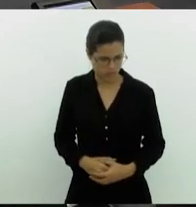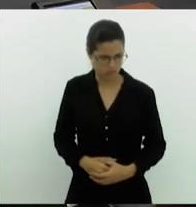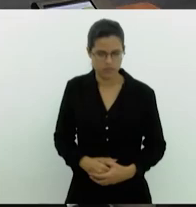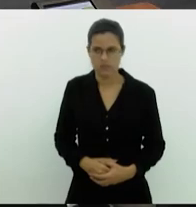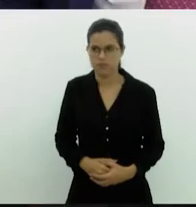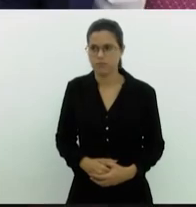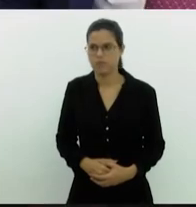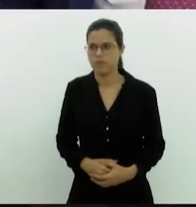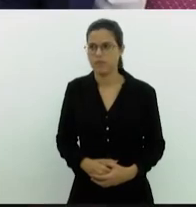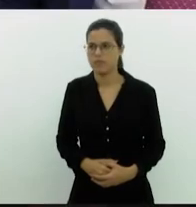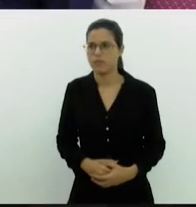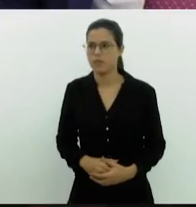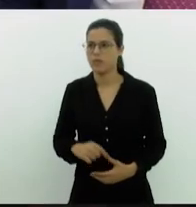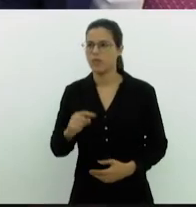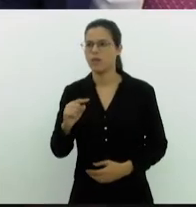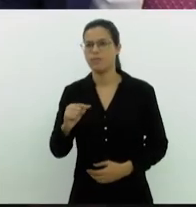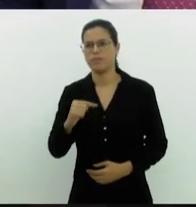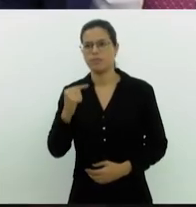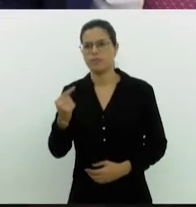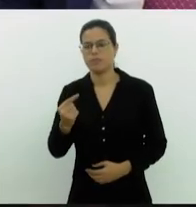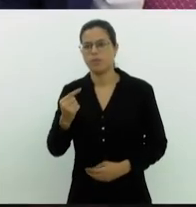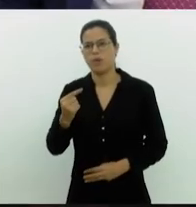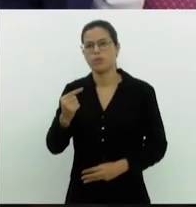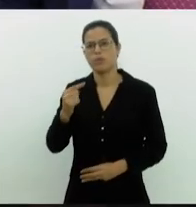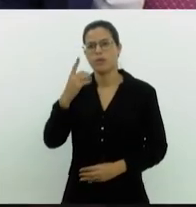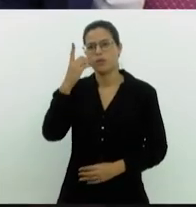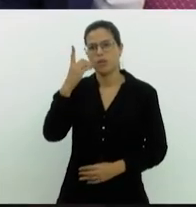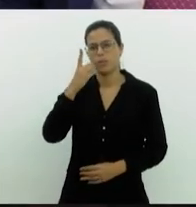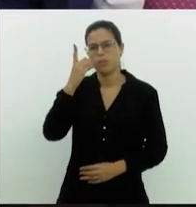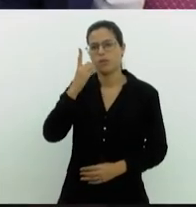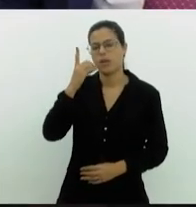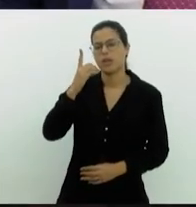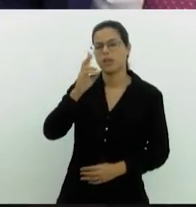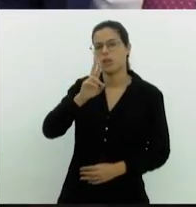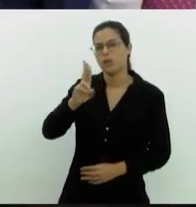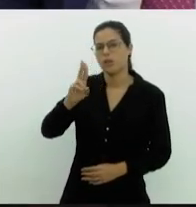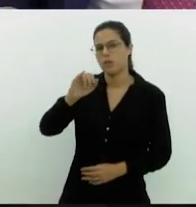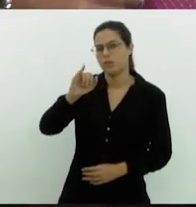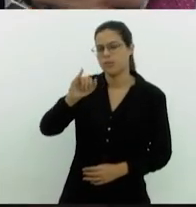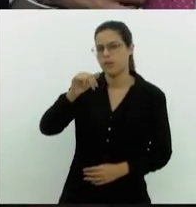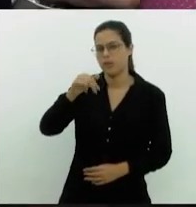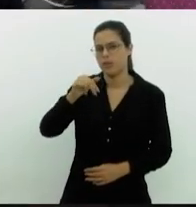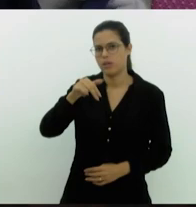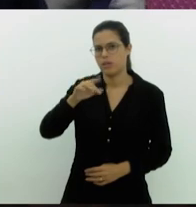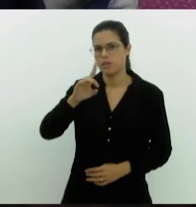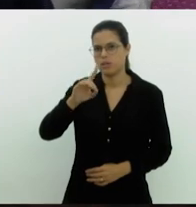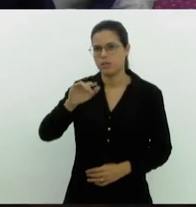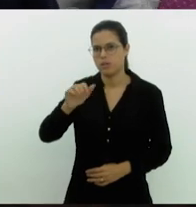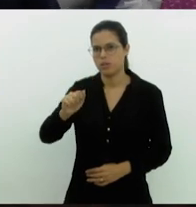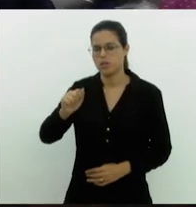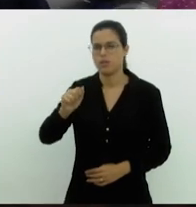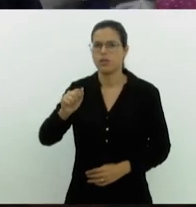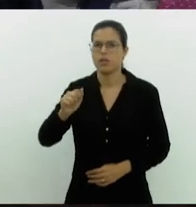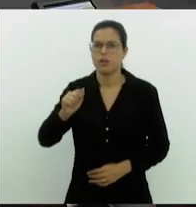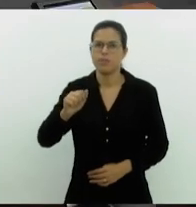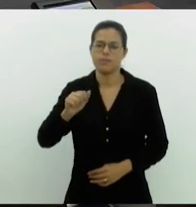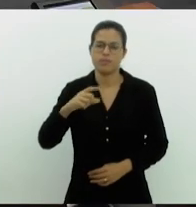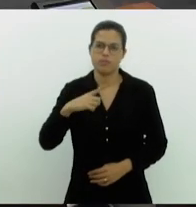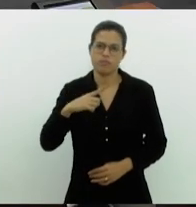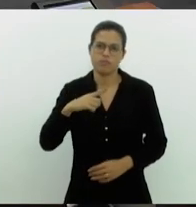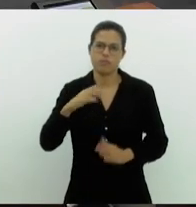O próximo orador inscrito é a nobre deputada Índia Armelau, que dispõe de 8 minutos.